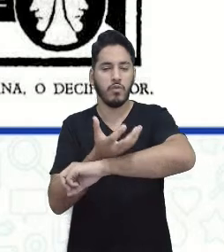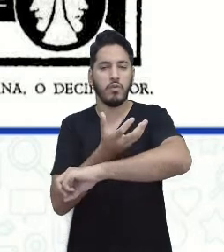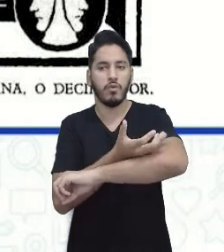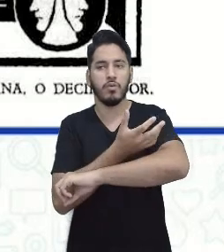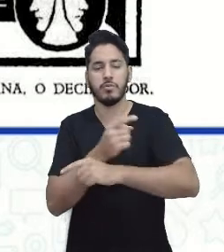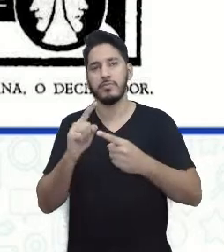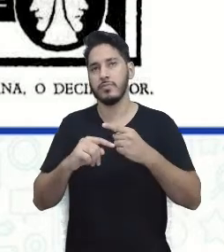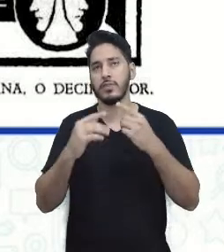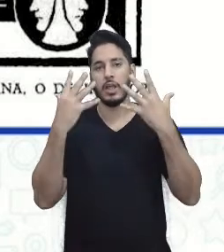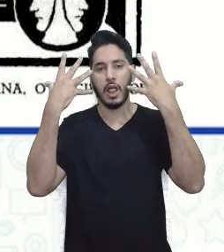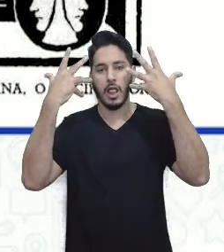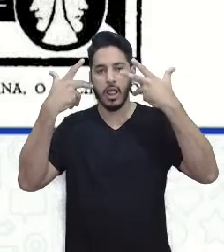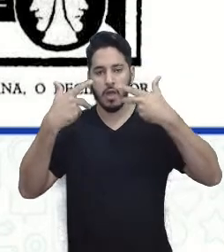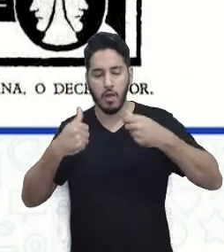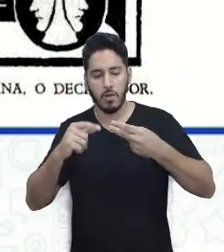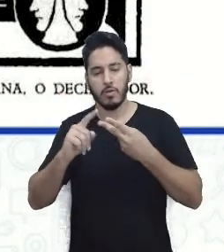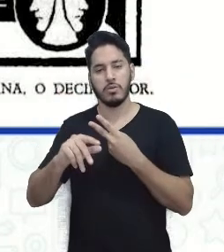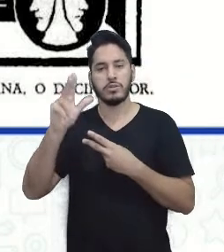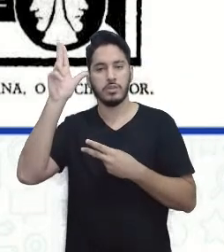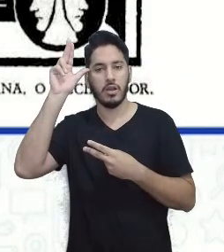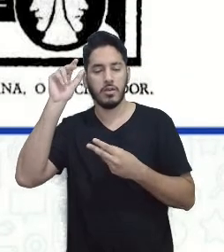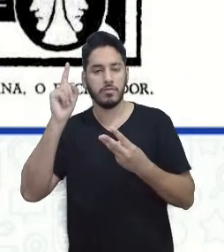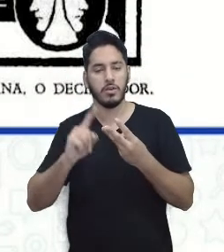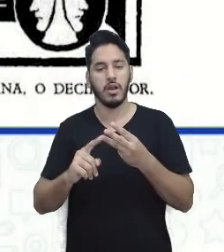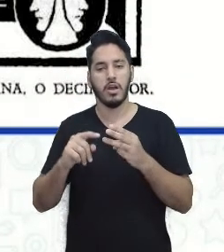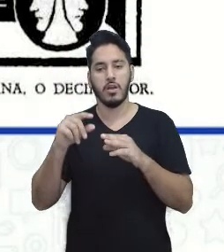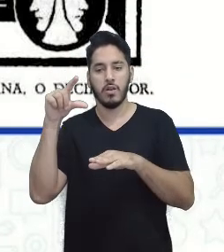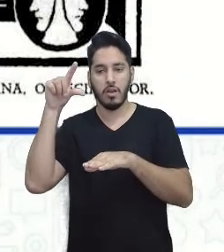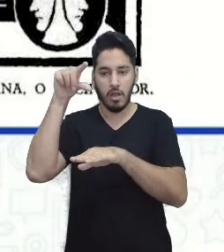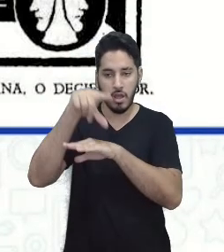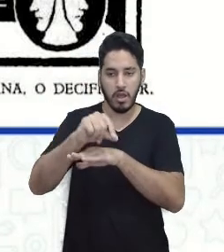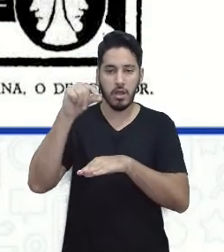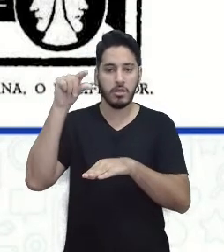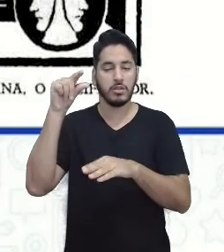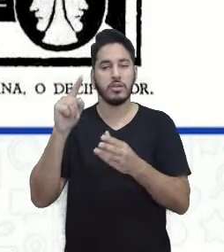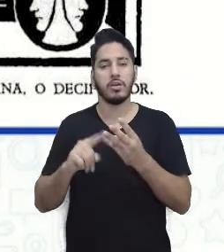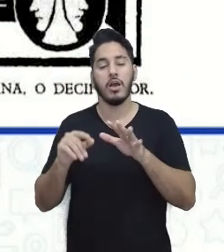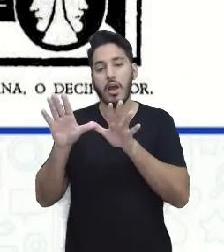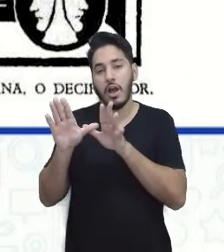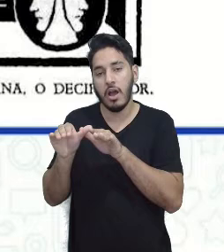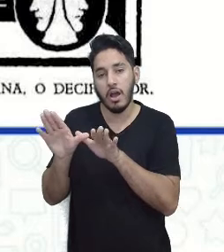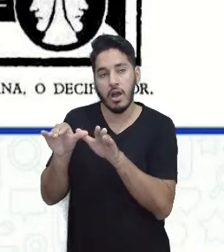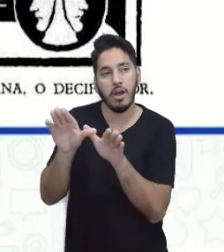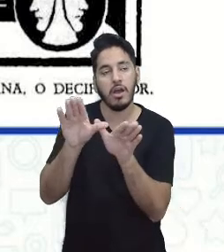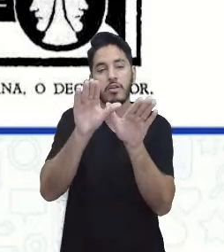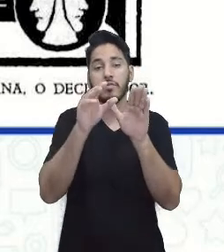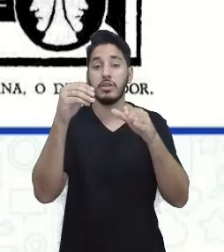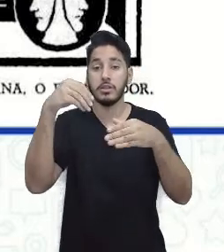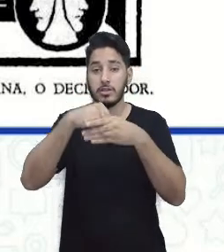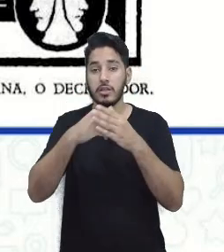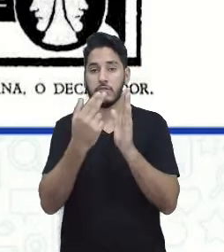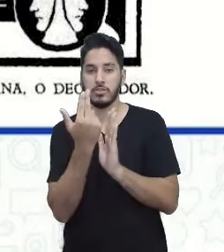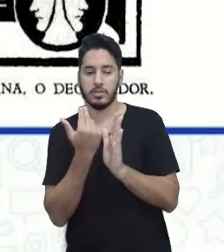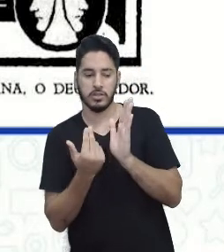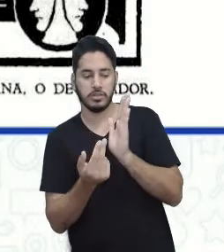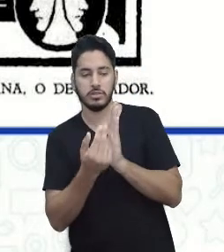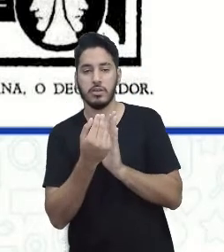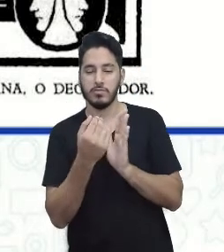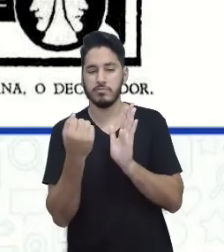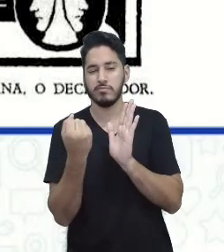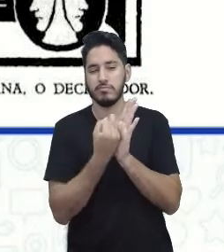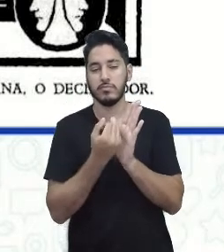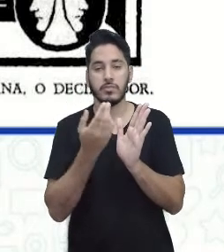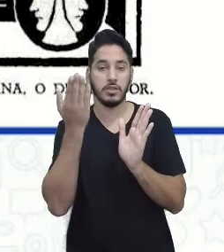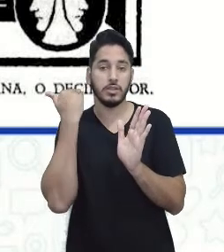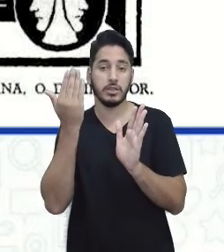de leões, de cavalos, águias, né, aves, né, dentro dos brasões antigos.